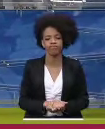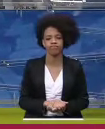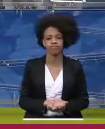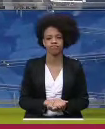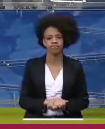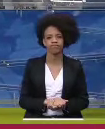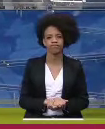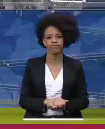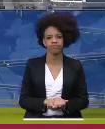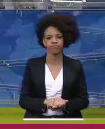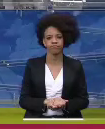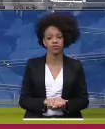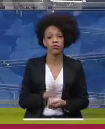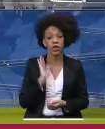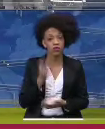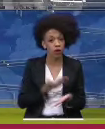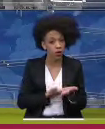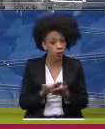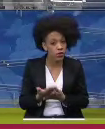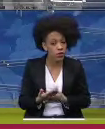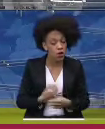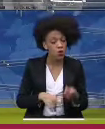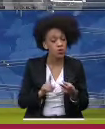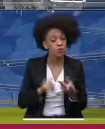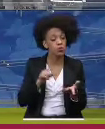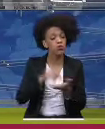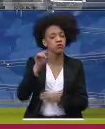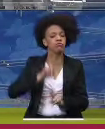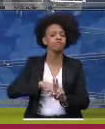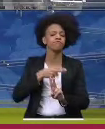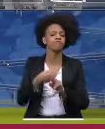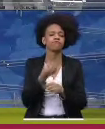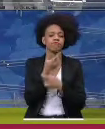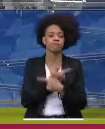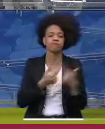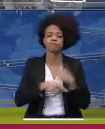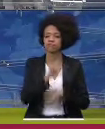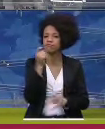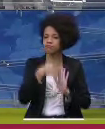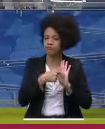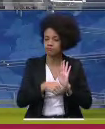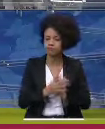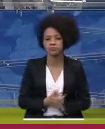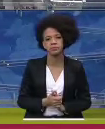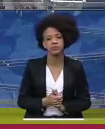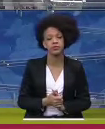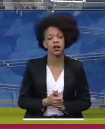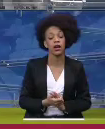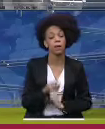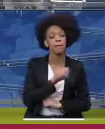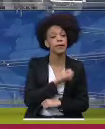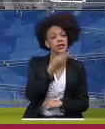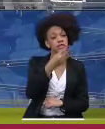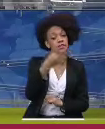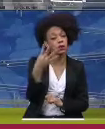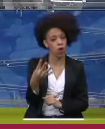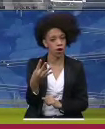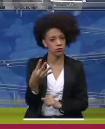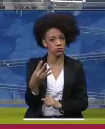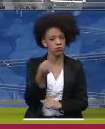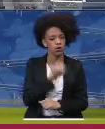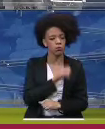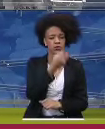50. Já começou o segundo sorteio da dupla cena. Boa sorte para você que apostou. Bola marrom número 34.